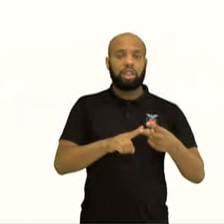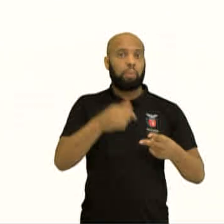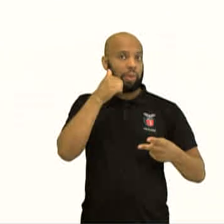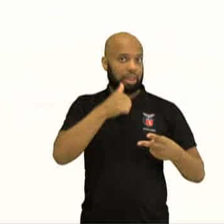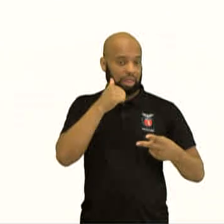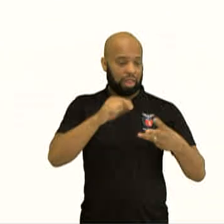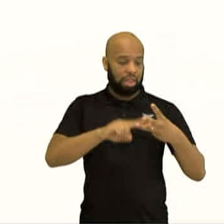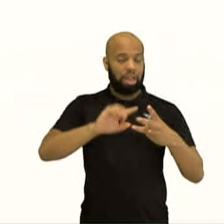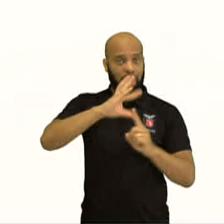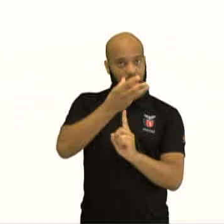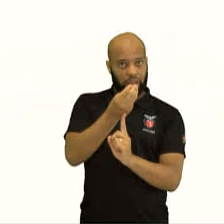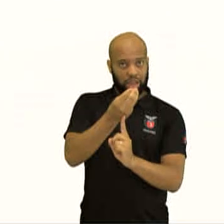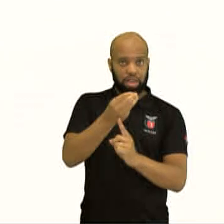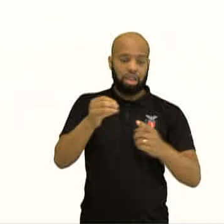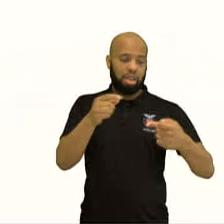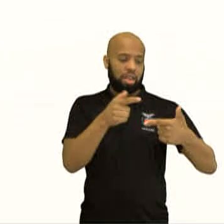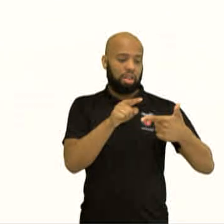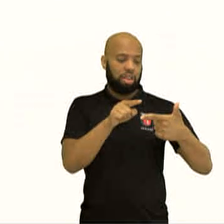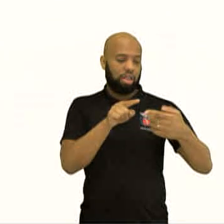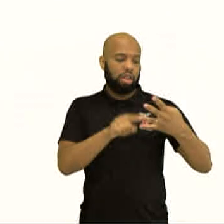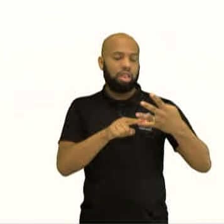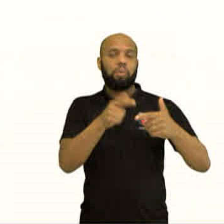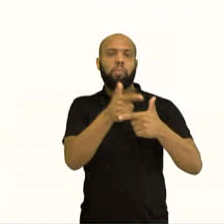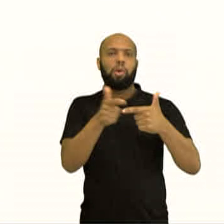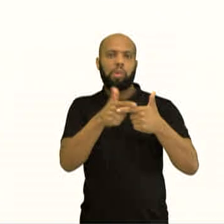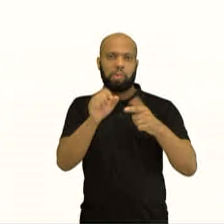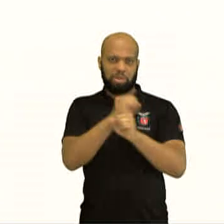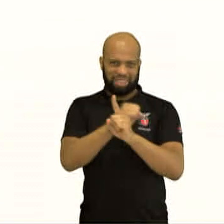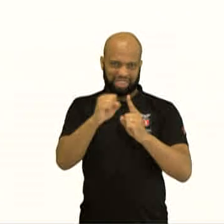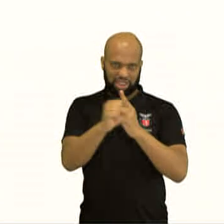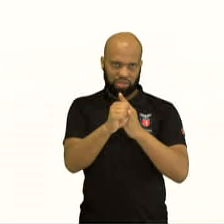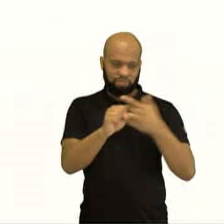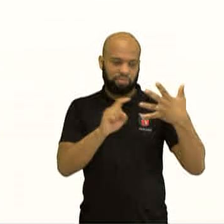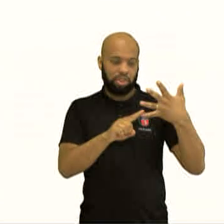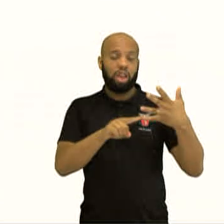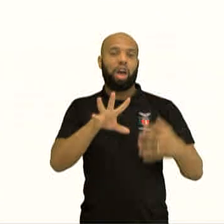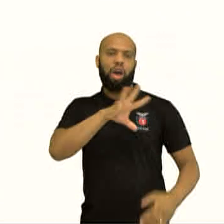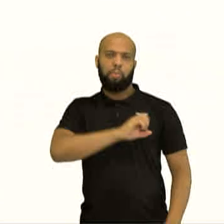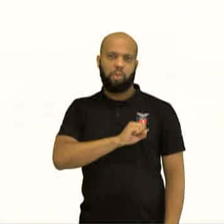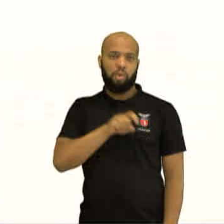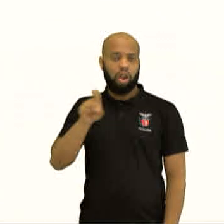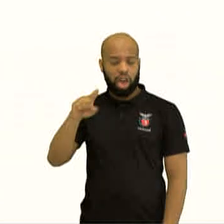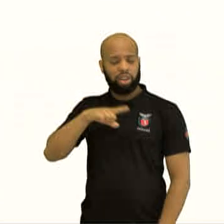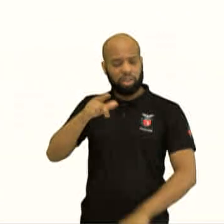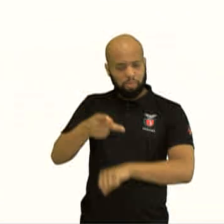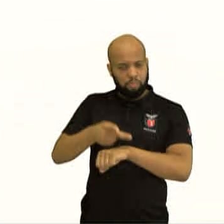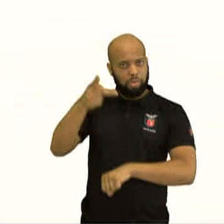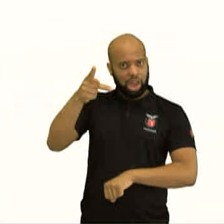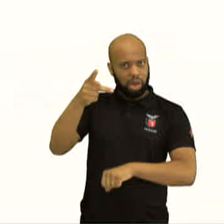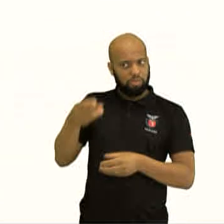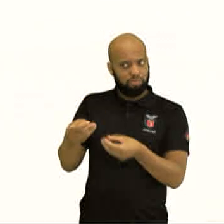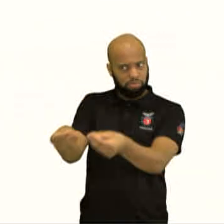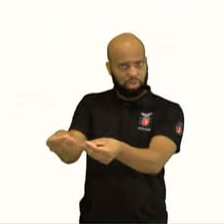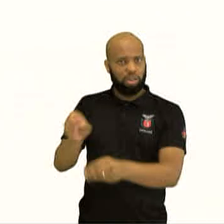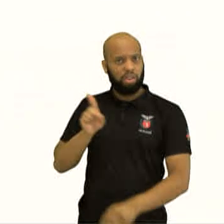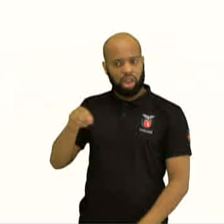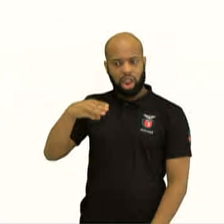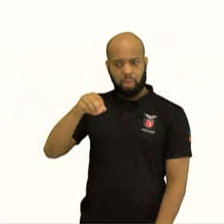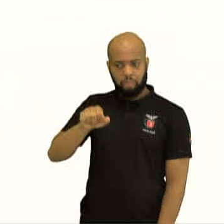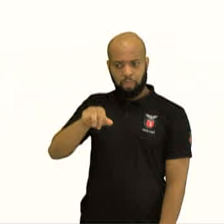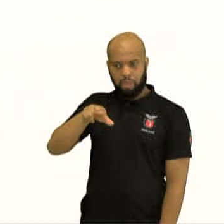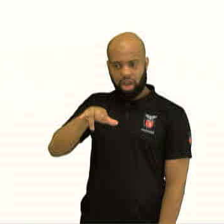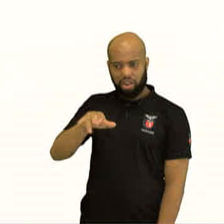a arte, problemas sociais e o amor. É uma das mais premiadas escritoras, né, a Marina